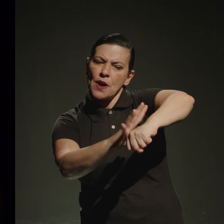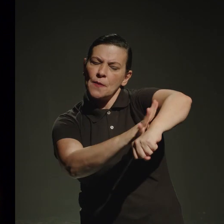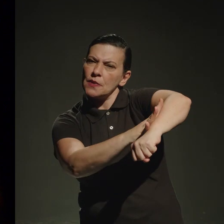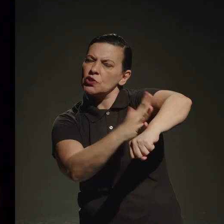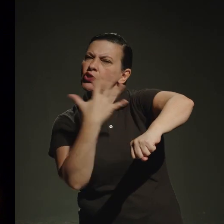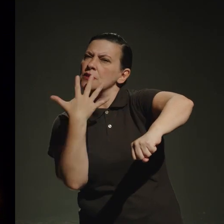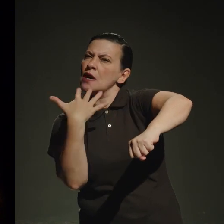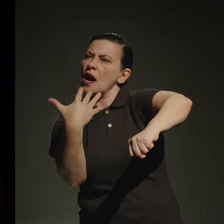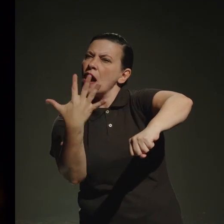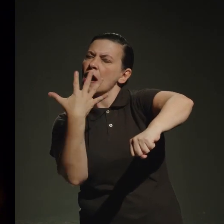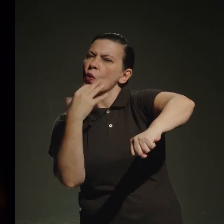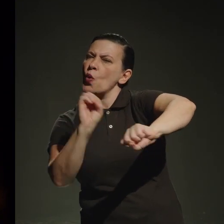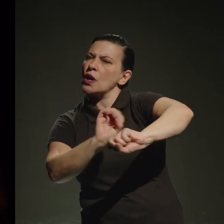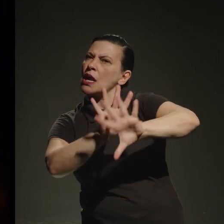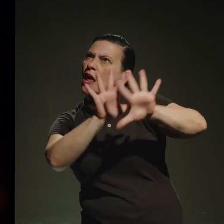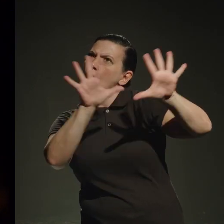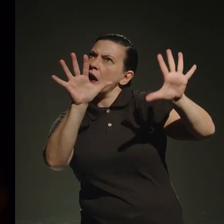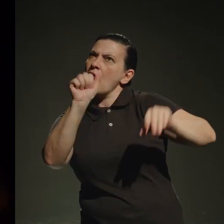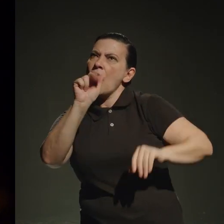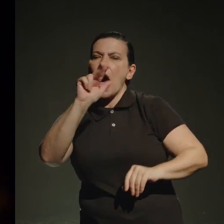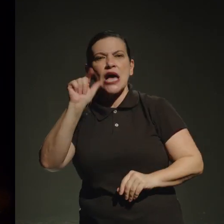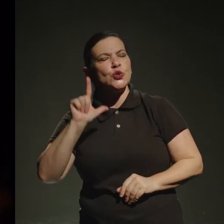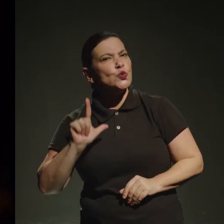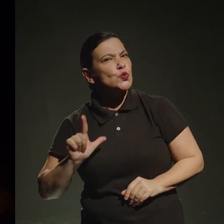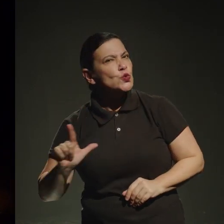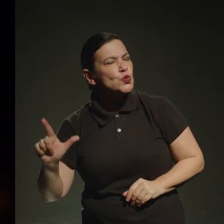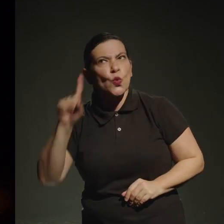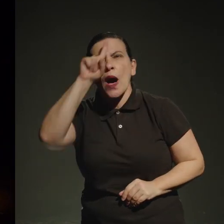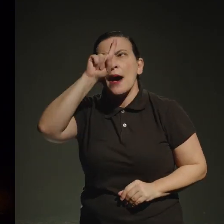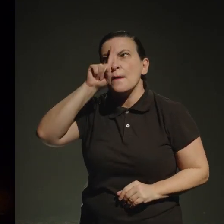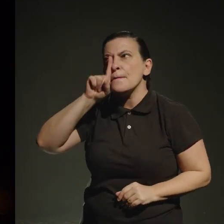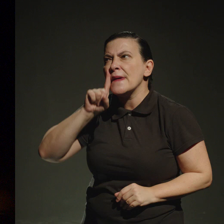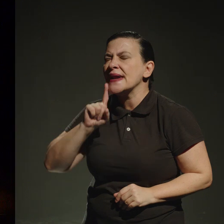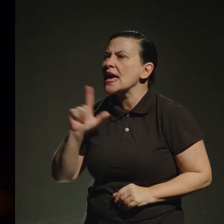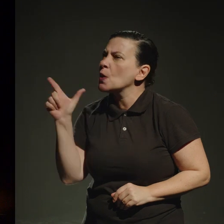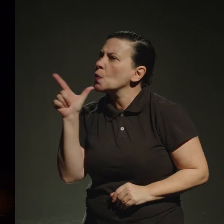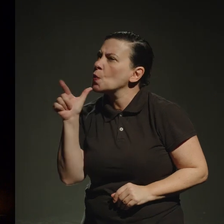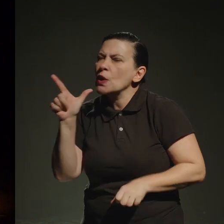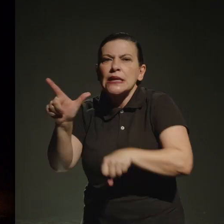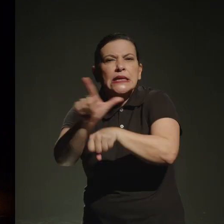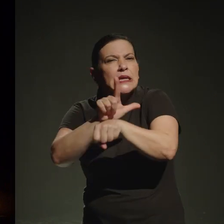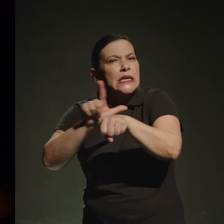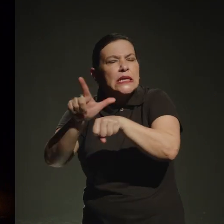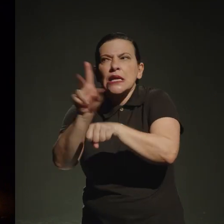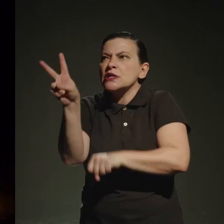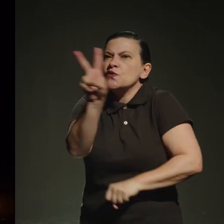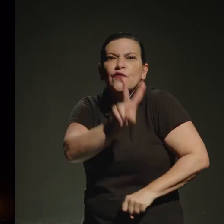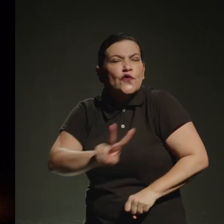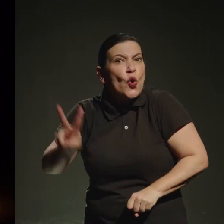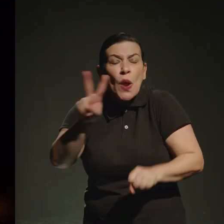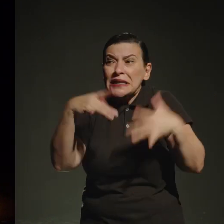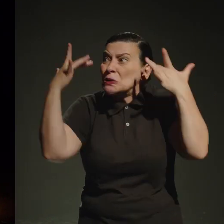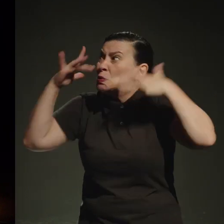cor, bem clarinha. Azul celeste, amarelo água, lilás, violeta. Eu não sei. Eu não